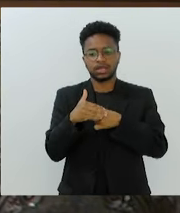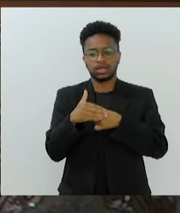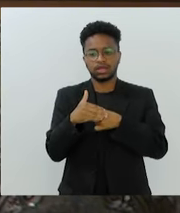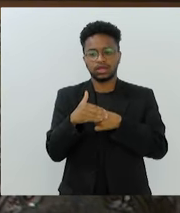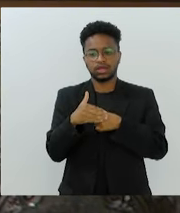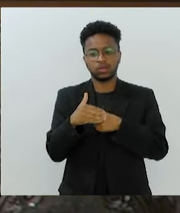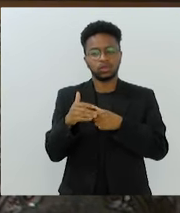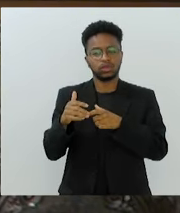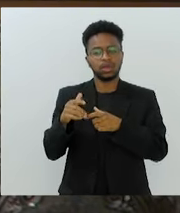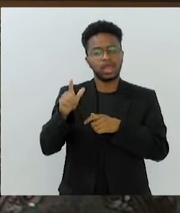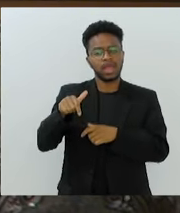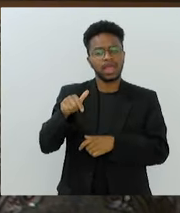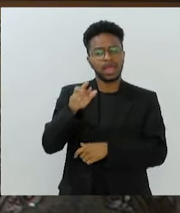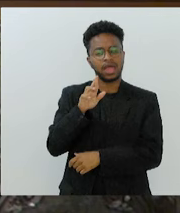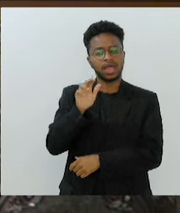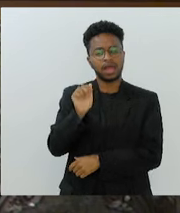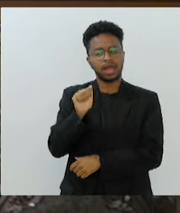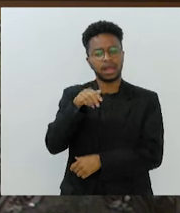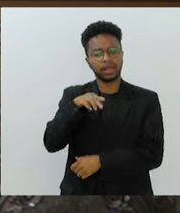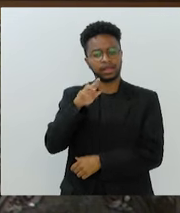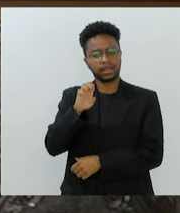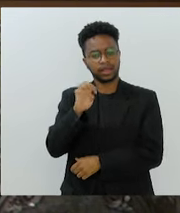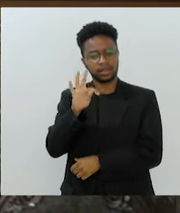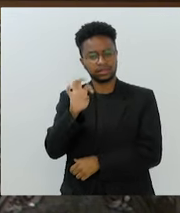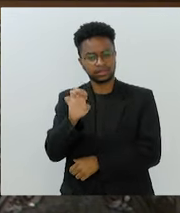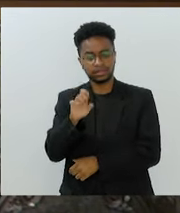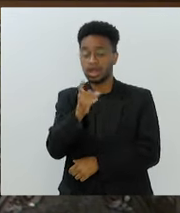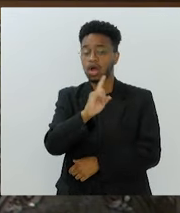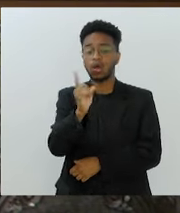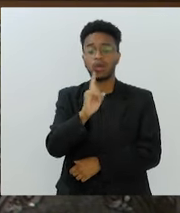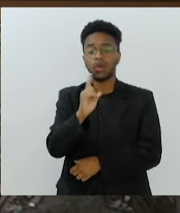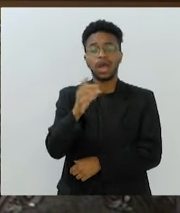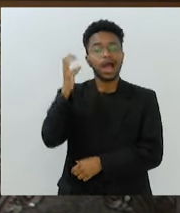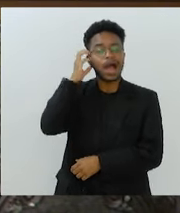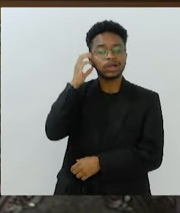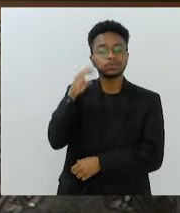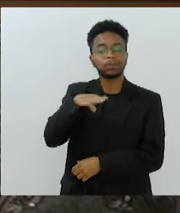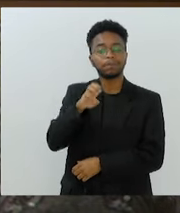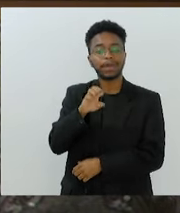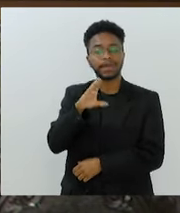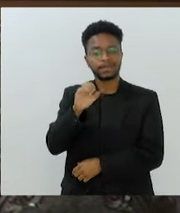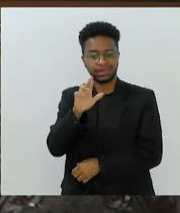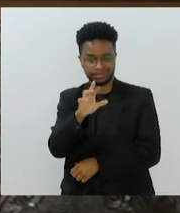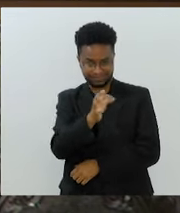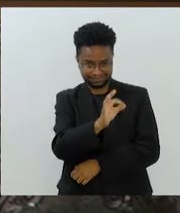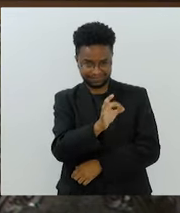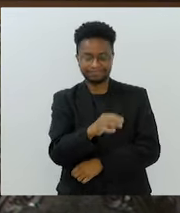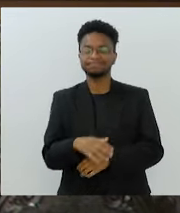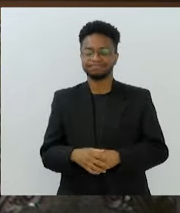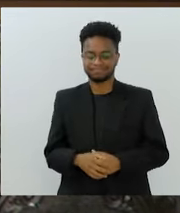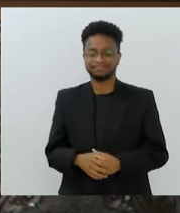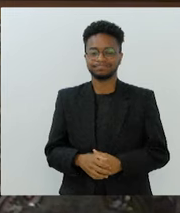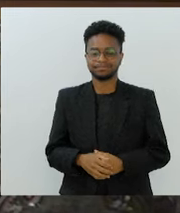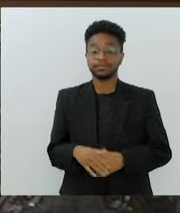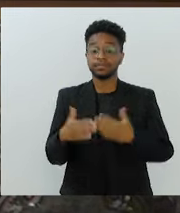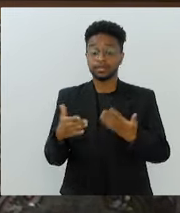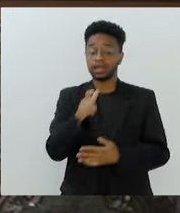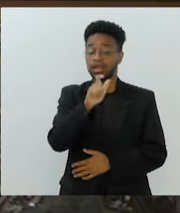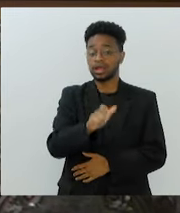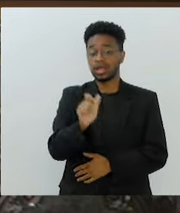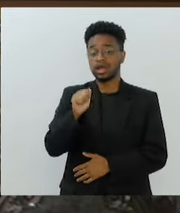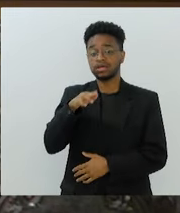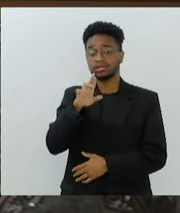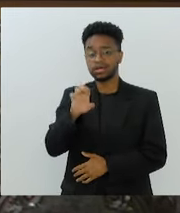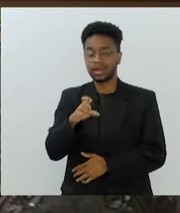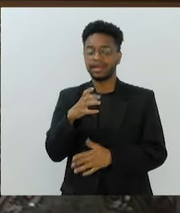Pinto, eu acho. Você, na MEC, Rádio MEC. E o André queria, porque